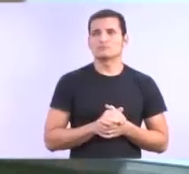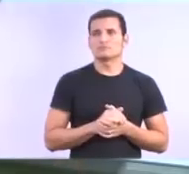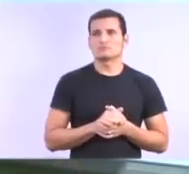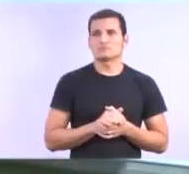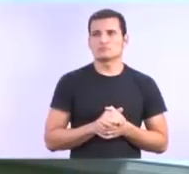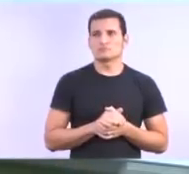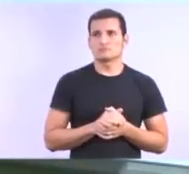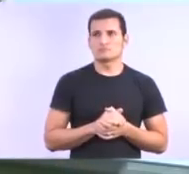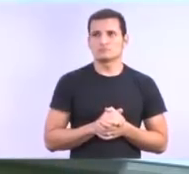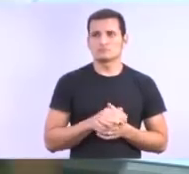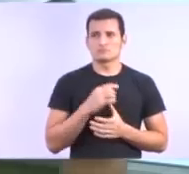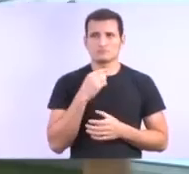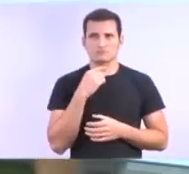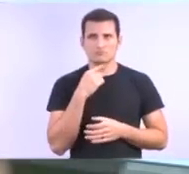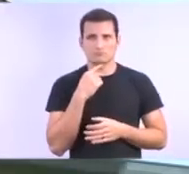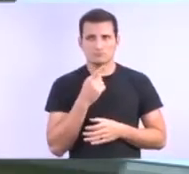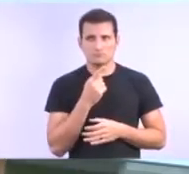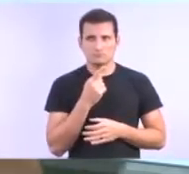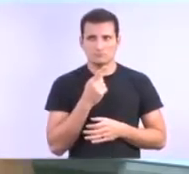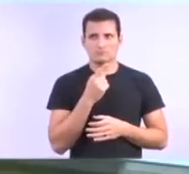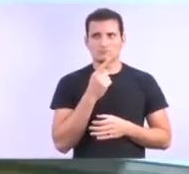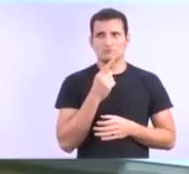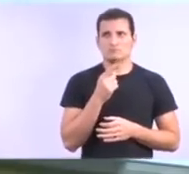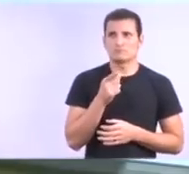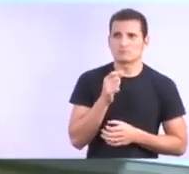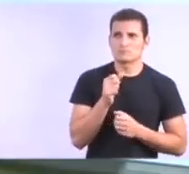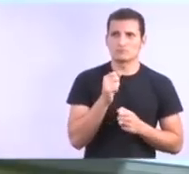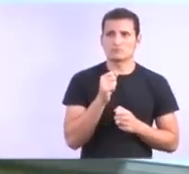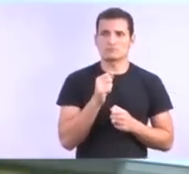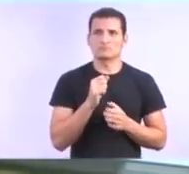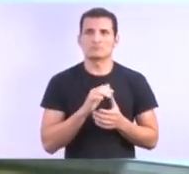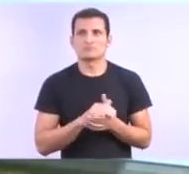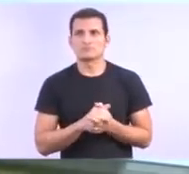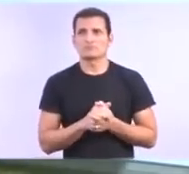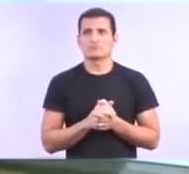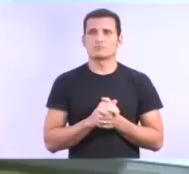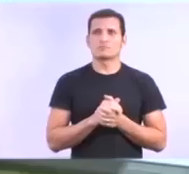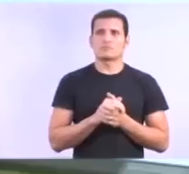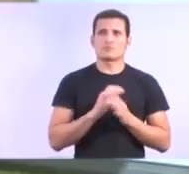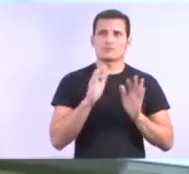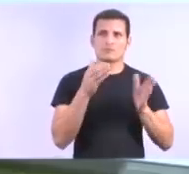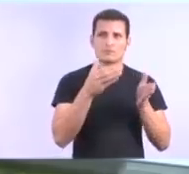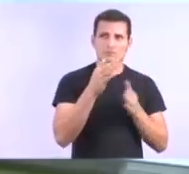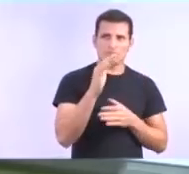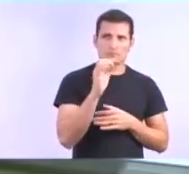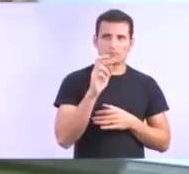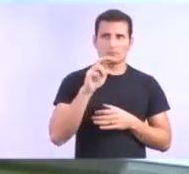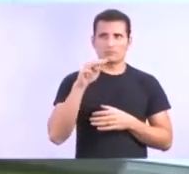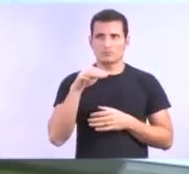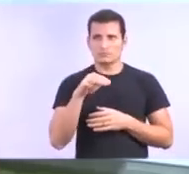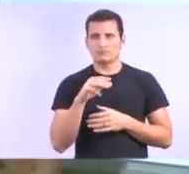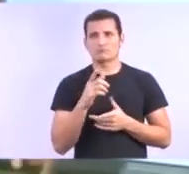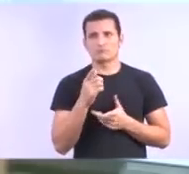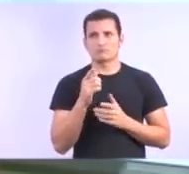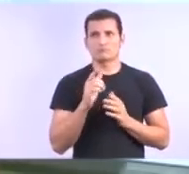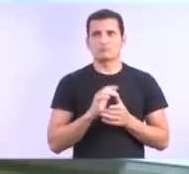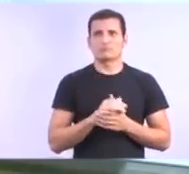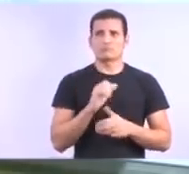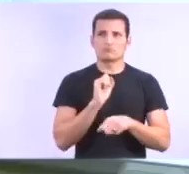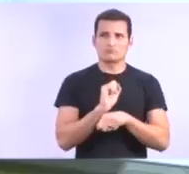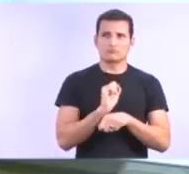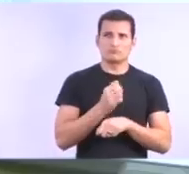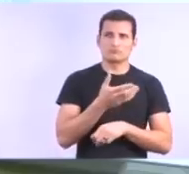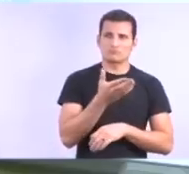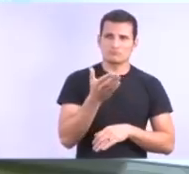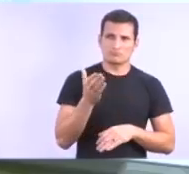bastante. Qualquer dúvida, gente, vocês podem entrar em contato, o fórum está aqui, os tutores estão aqui, os professores estão à disposição. Espero que